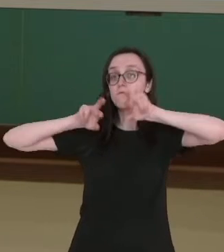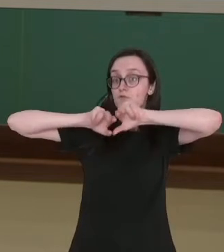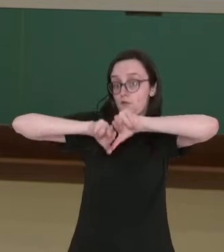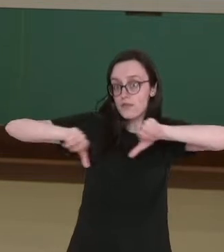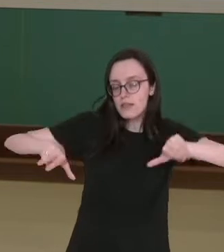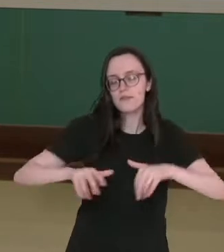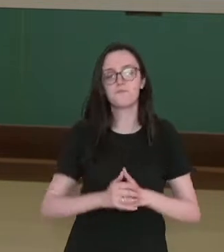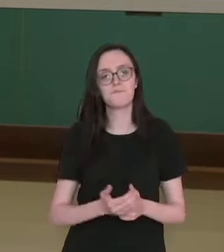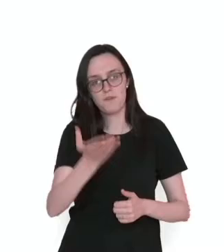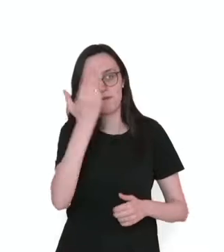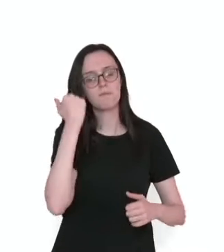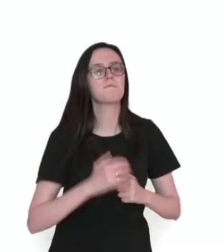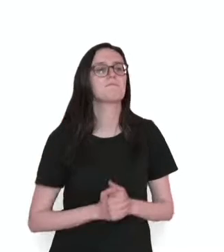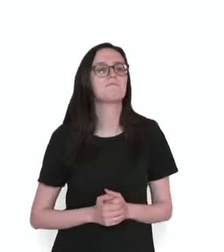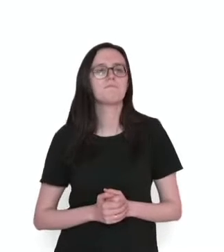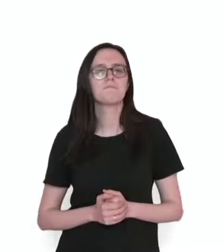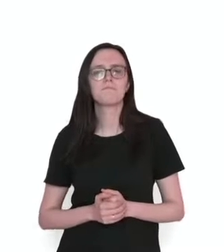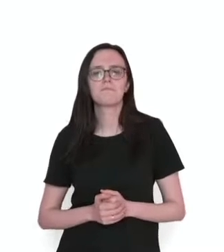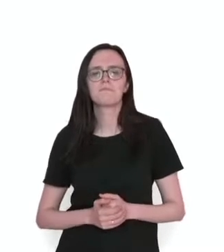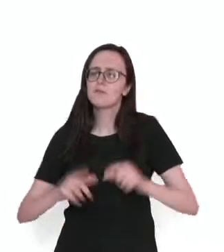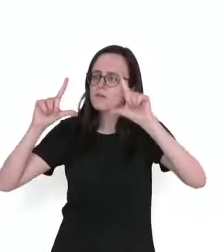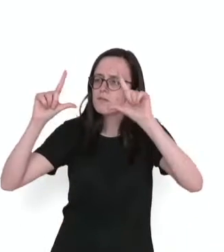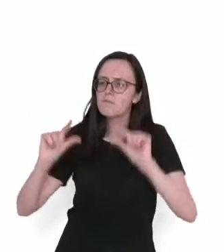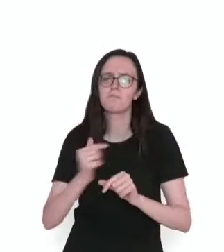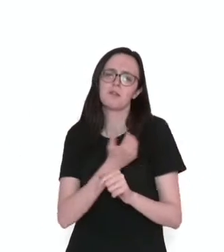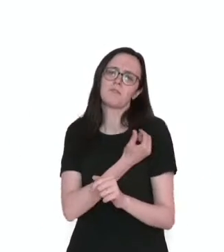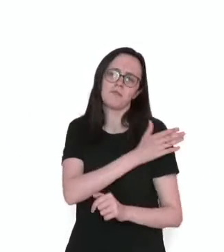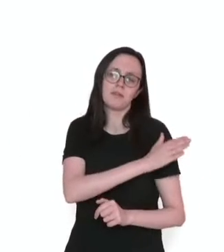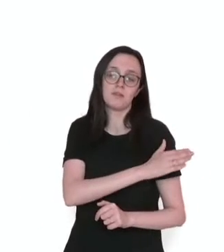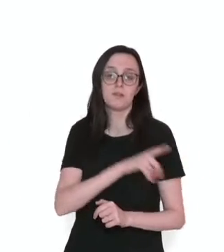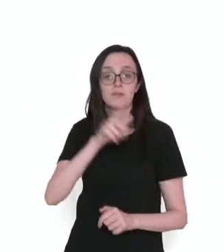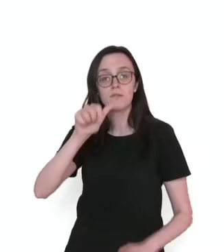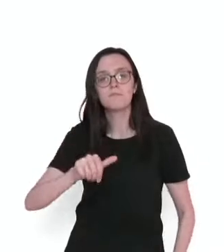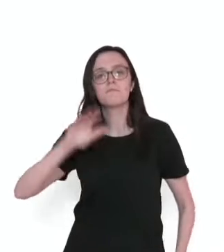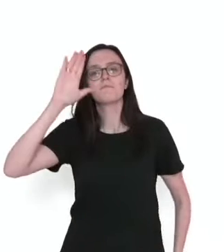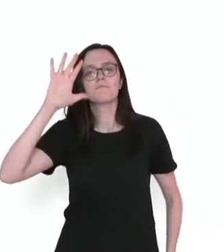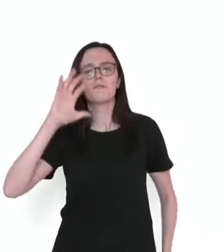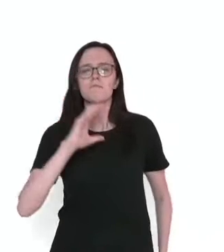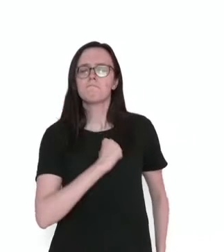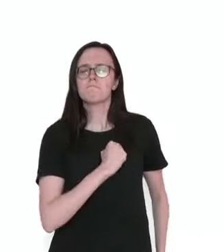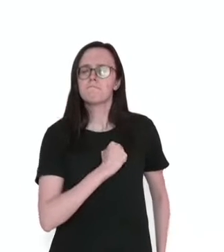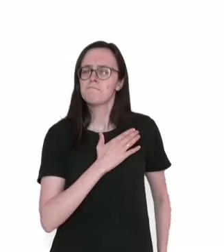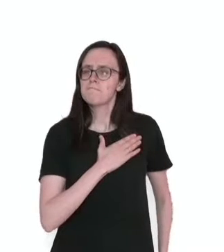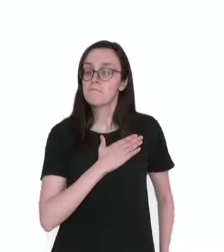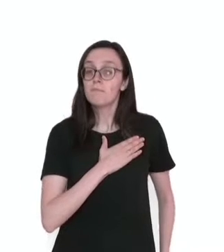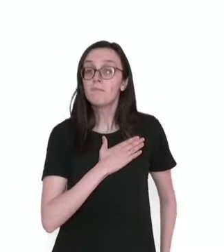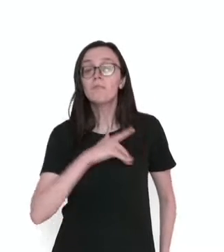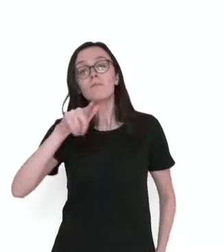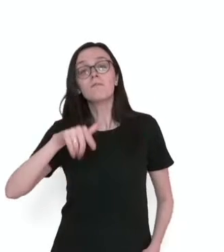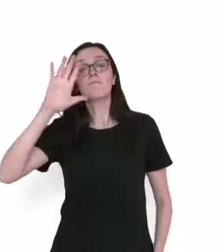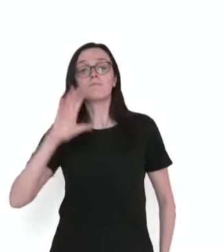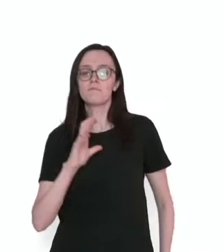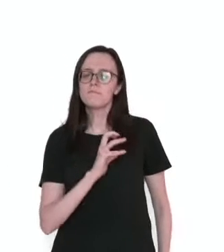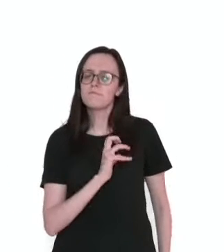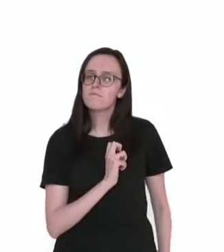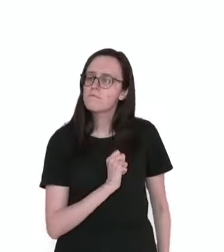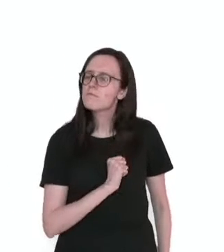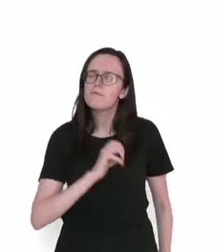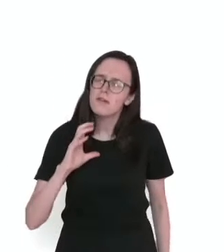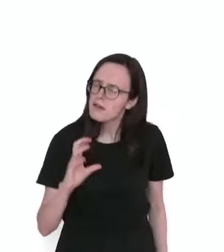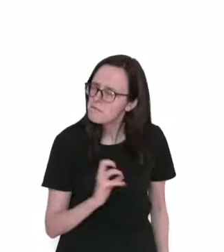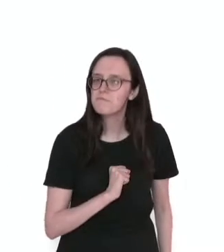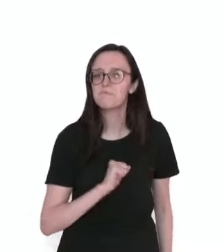lá? Seja menos preconceito, seja mais amor no peito. Seja amor, seja muito